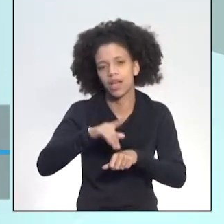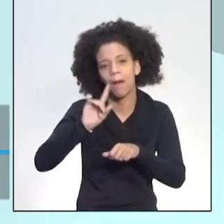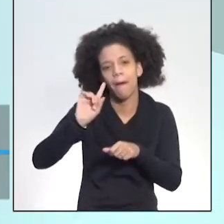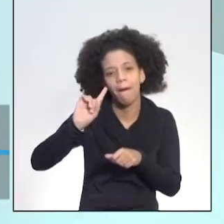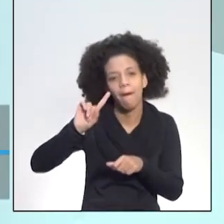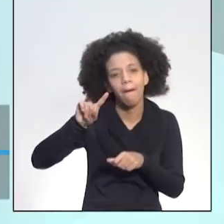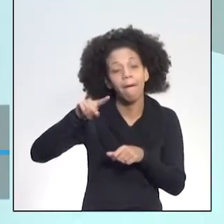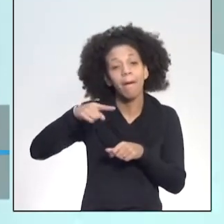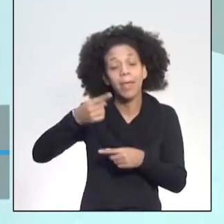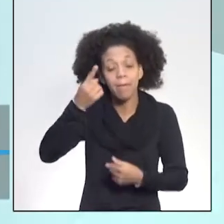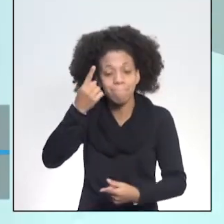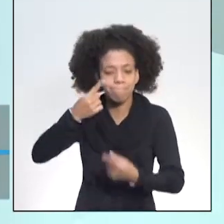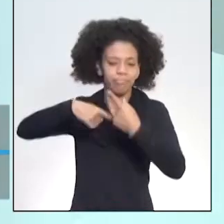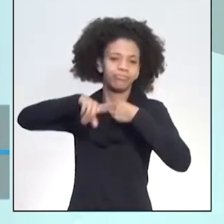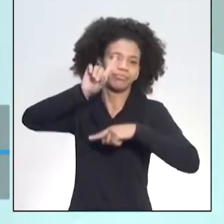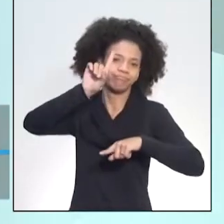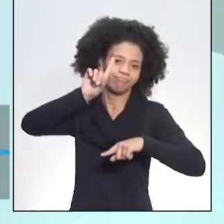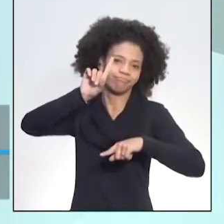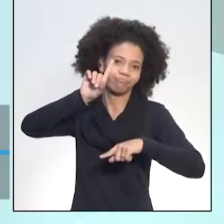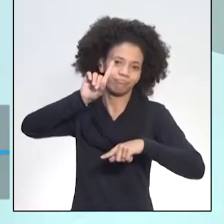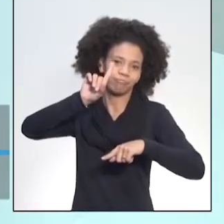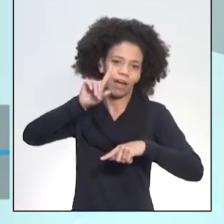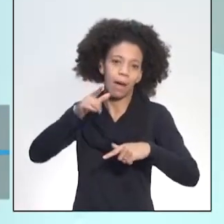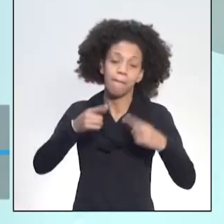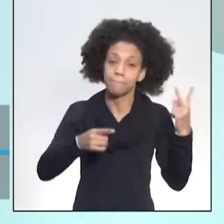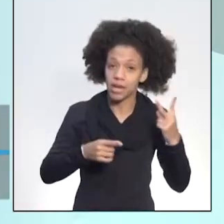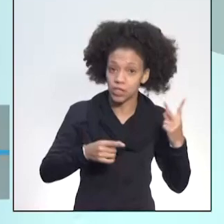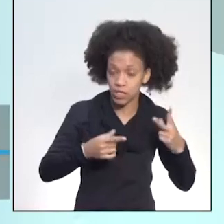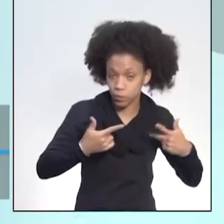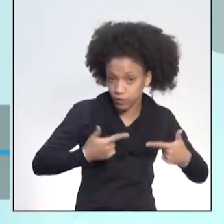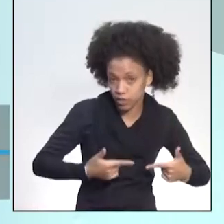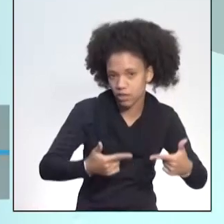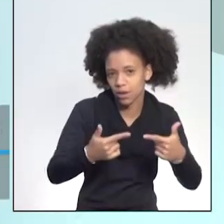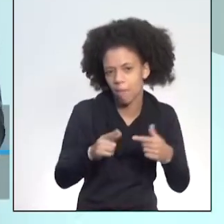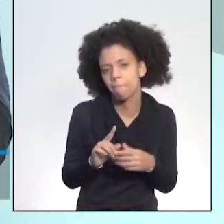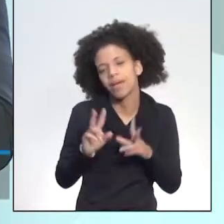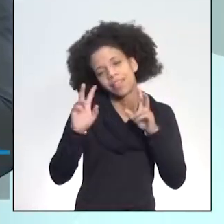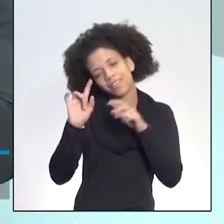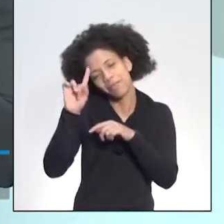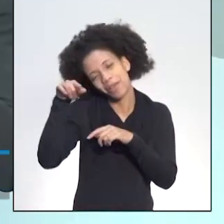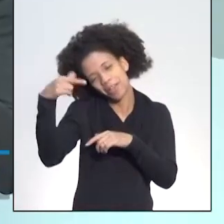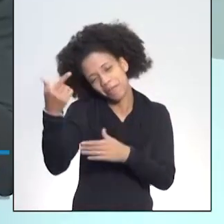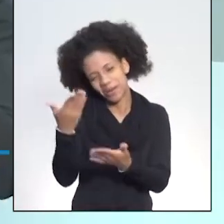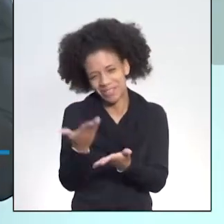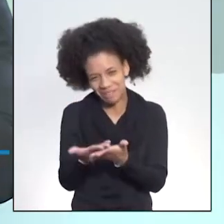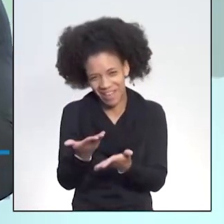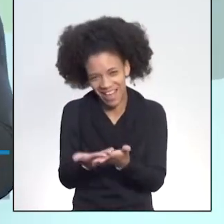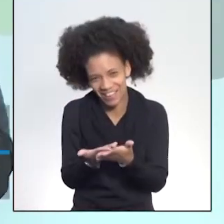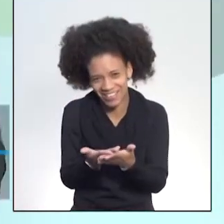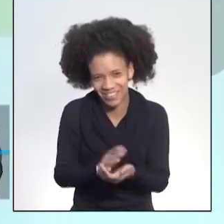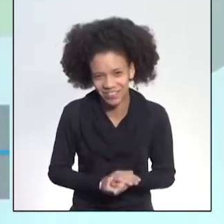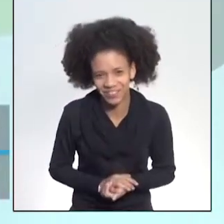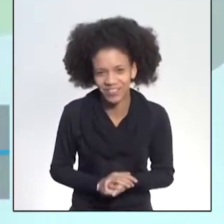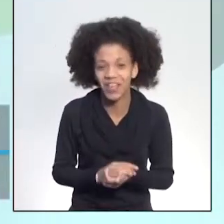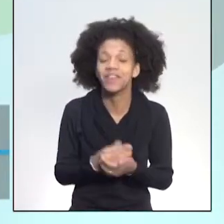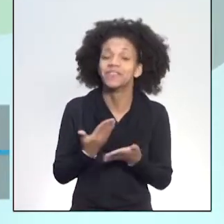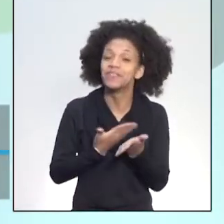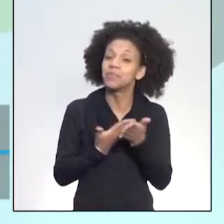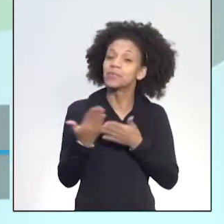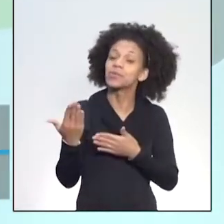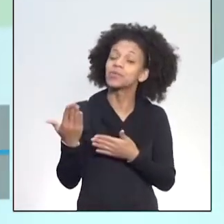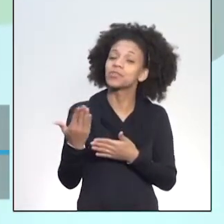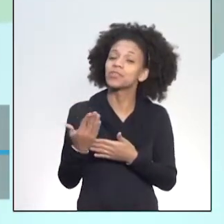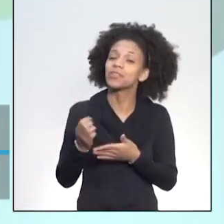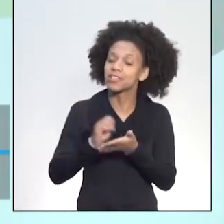um trampolim para a Segunda Guerra Mundial, mas isso é tema da próxima aula. Vamos continuar com as